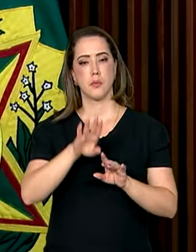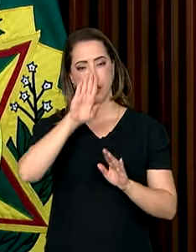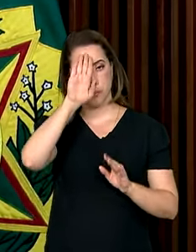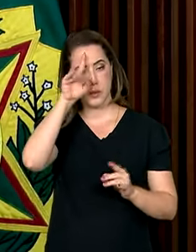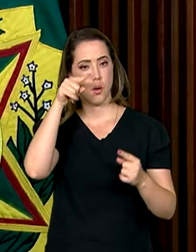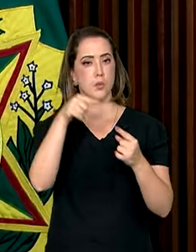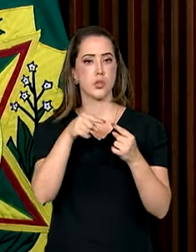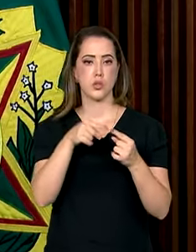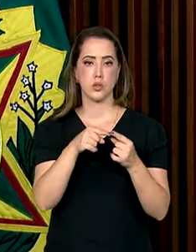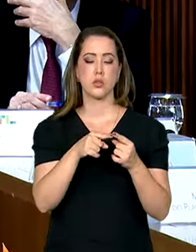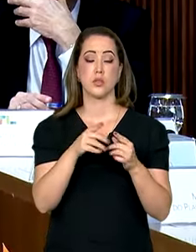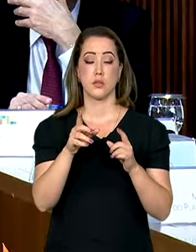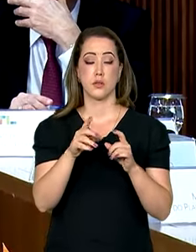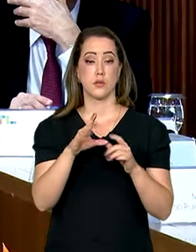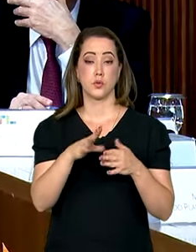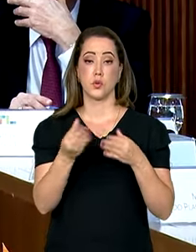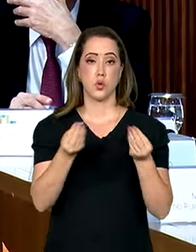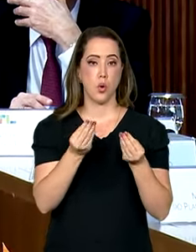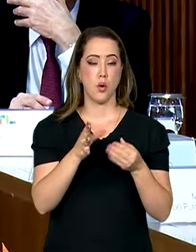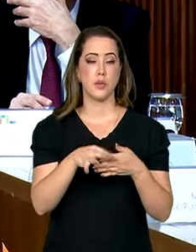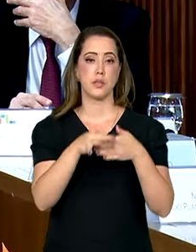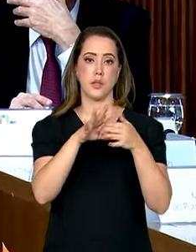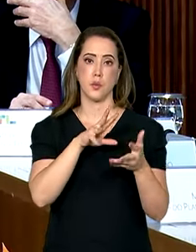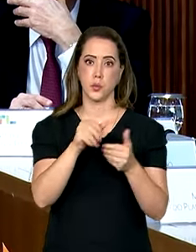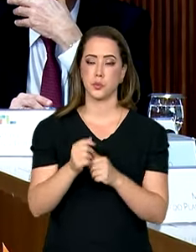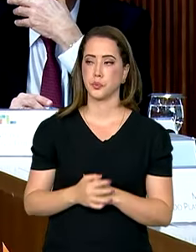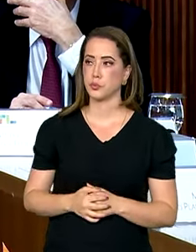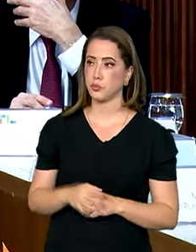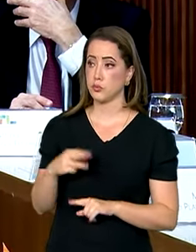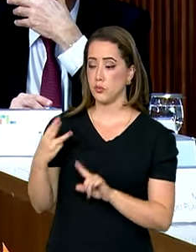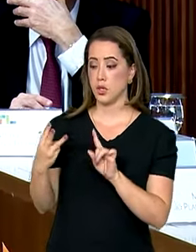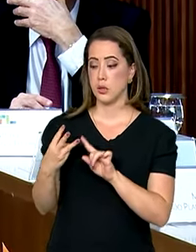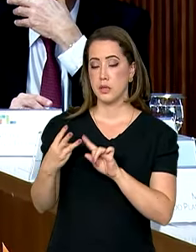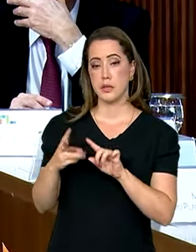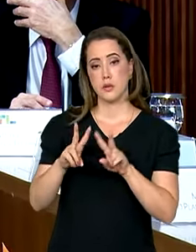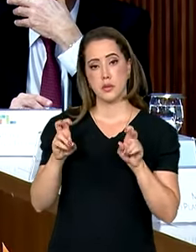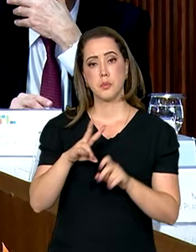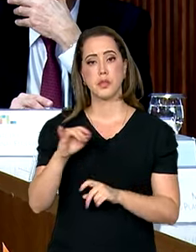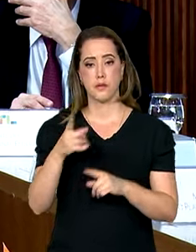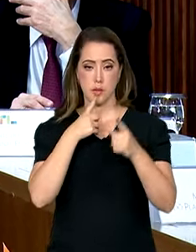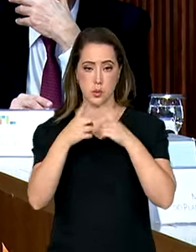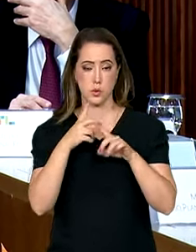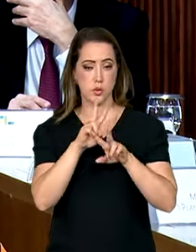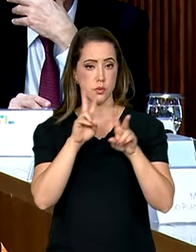discussão da governança mundial o terceiro tema que nós vamos discutir é a questão